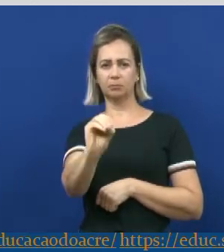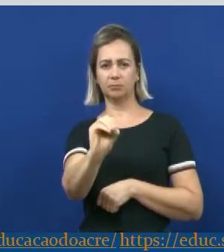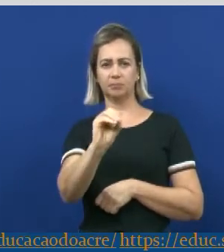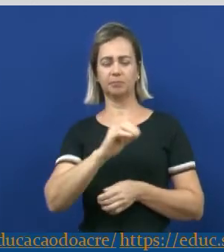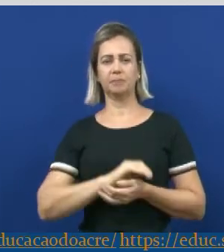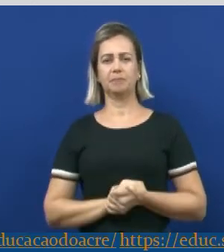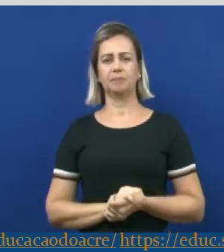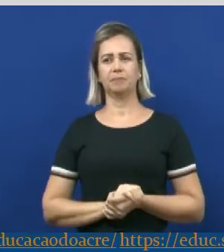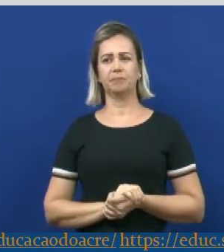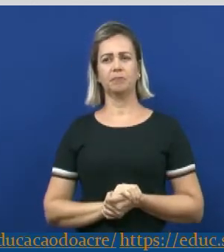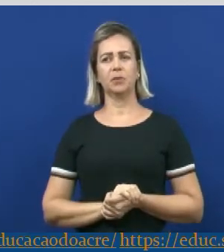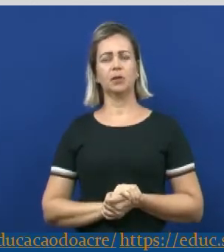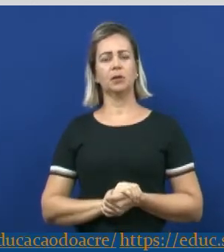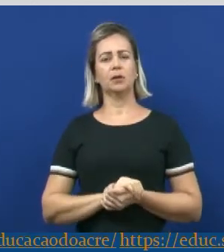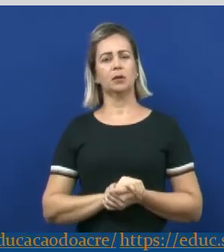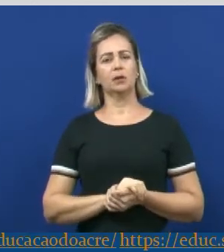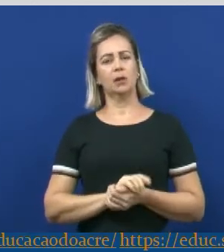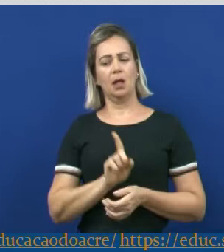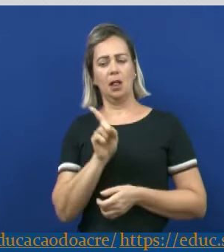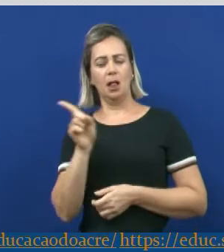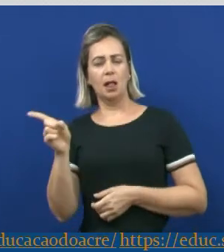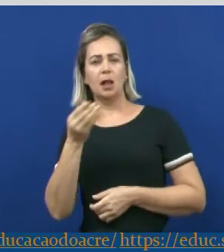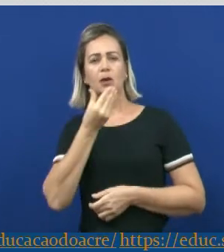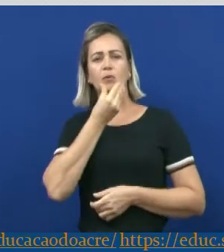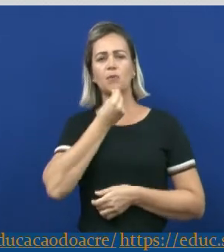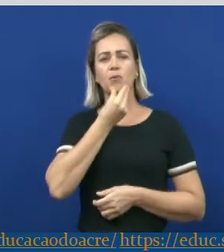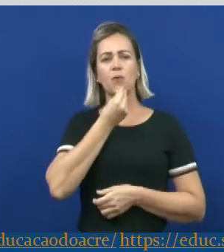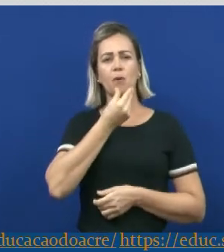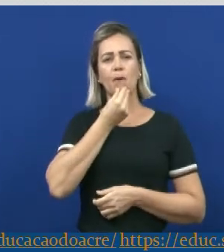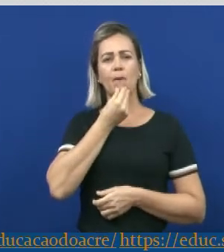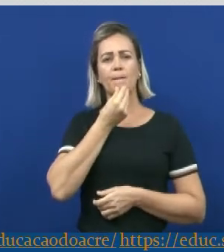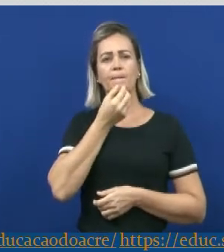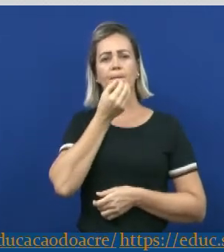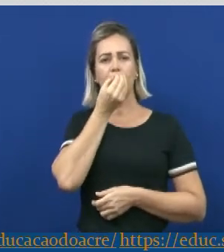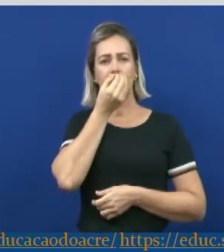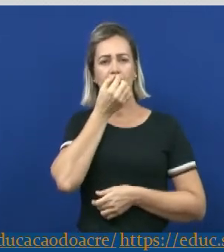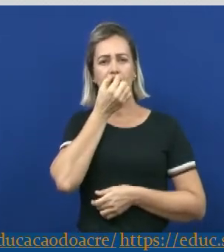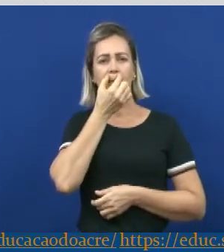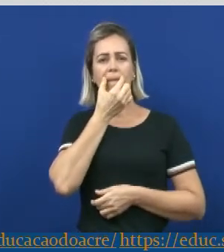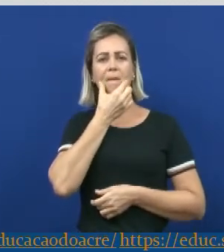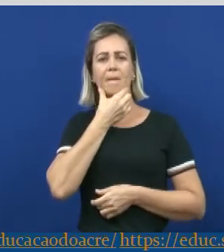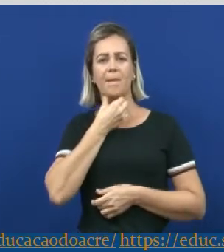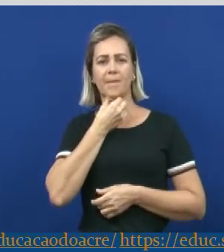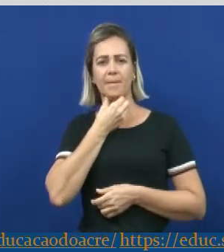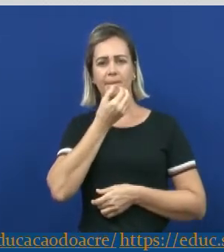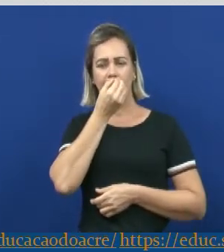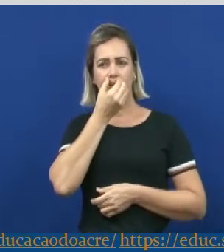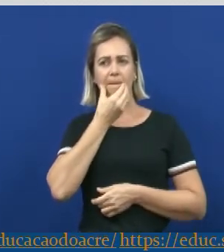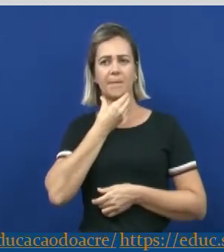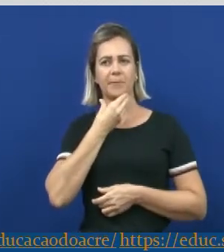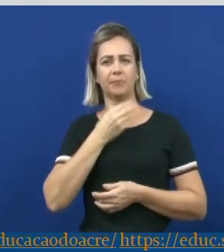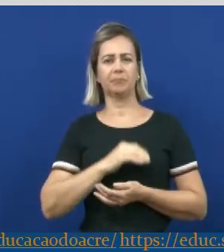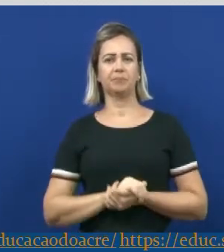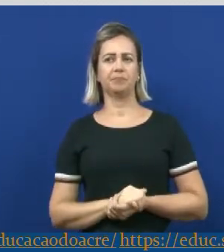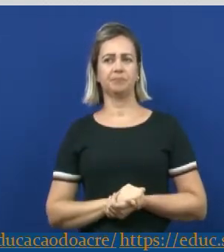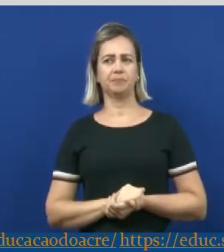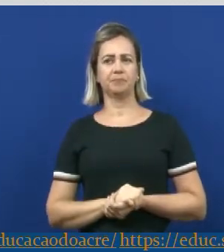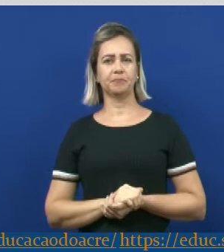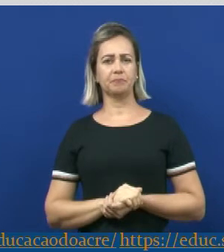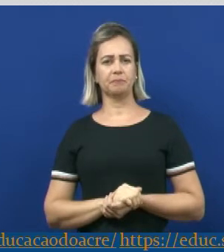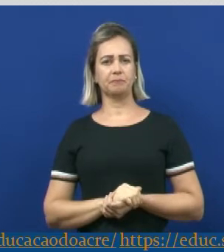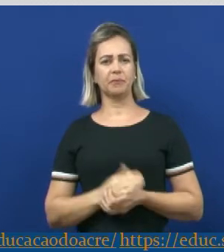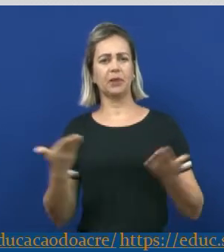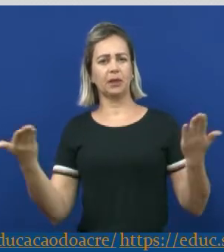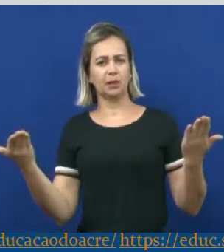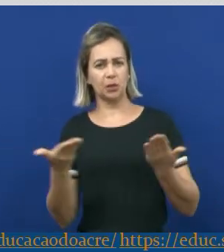llevar, né? Joaquim lleva barba. Então, relacionado ao físico de Joaquim, eu disse que ele lleva barba, certo? Agora